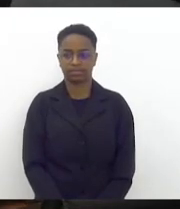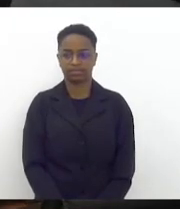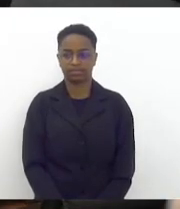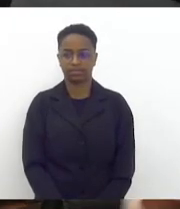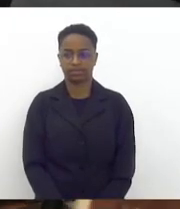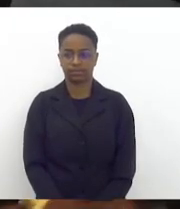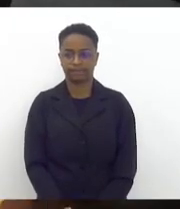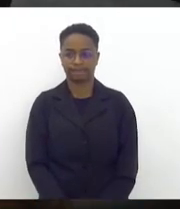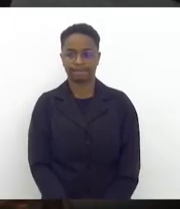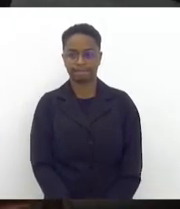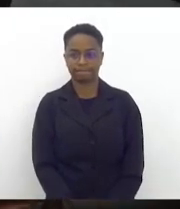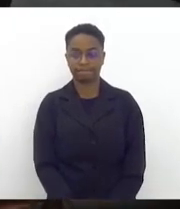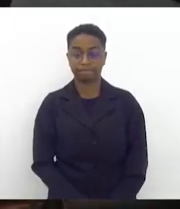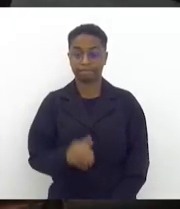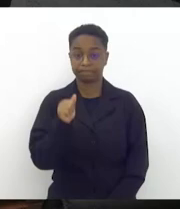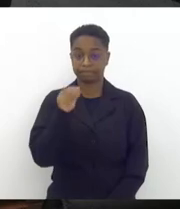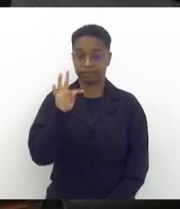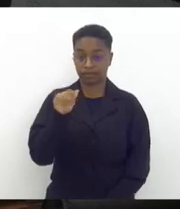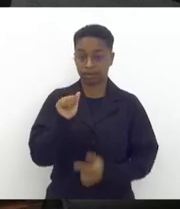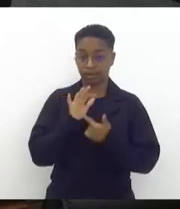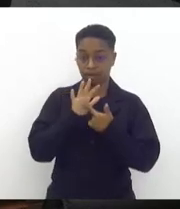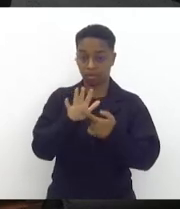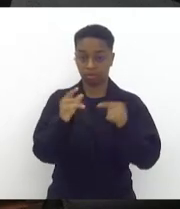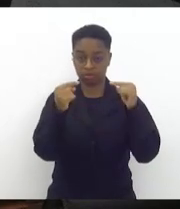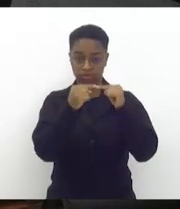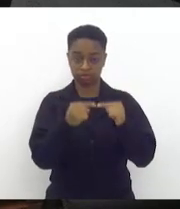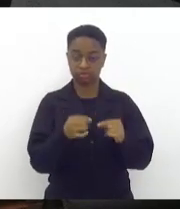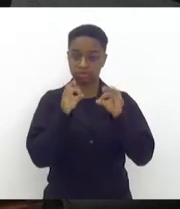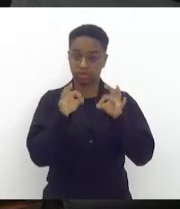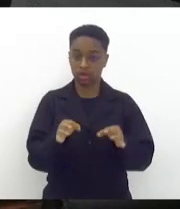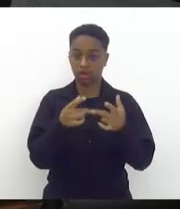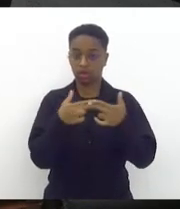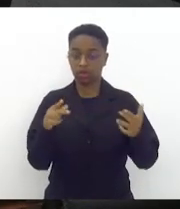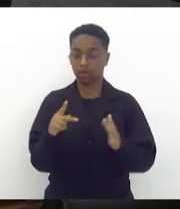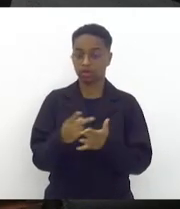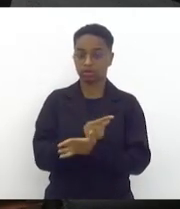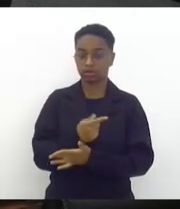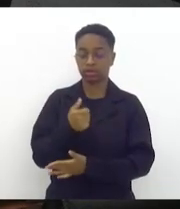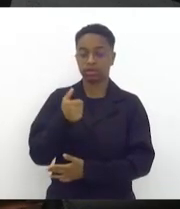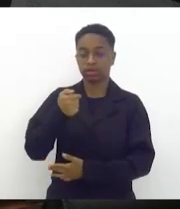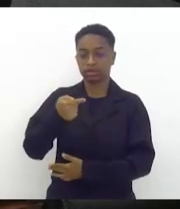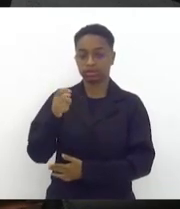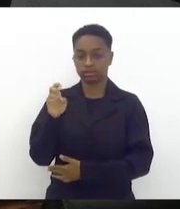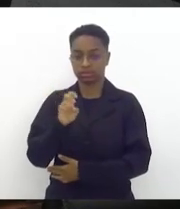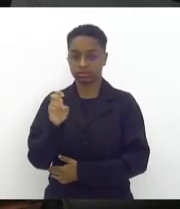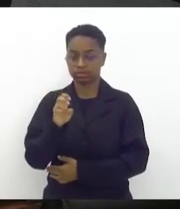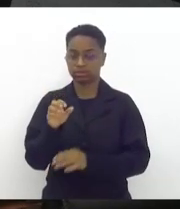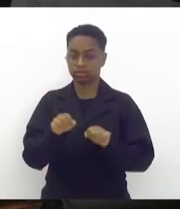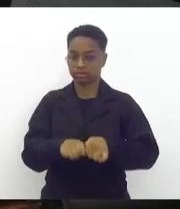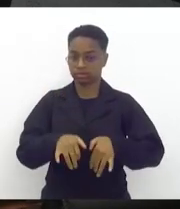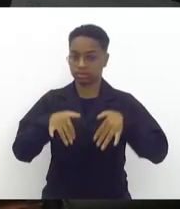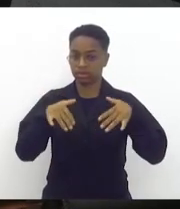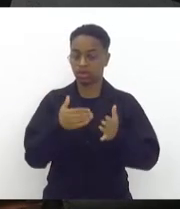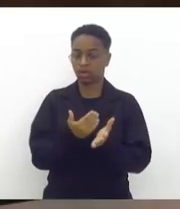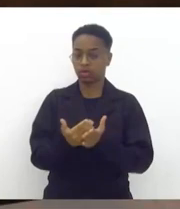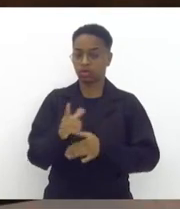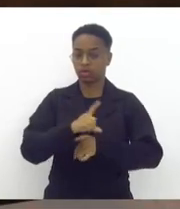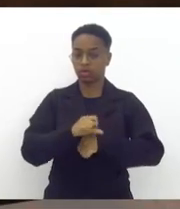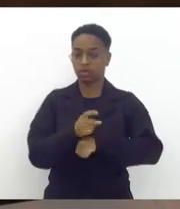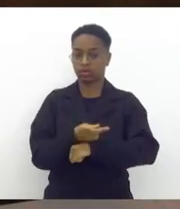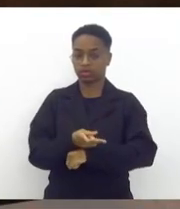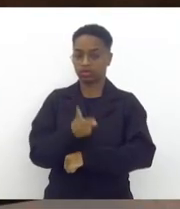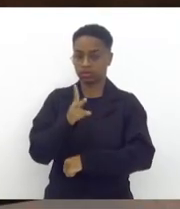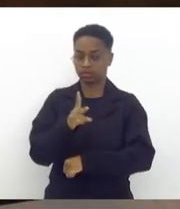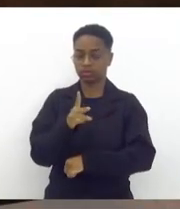Alô, alô. Ata reflete com exatidão ocorrido na 75ª sessão ordinária, que iniciada às